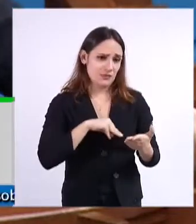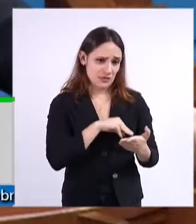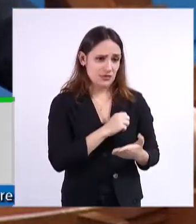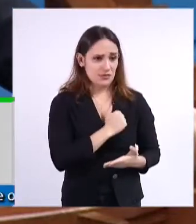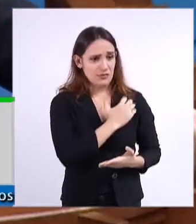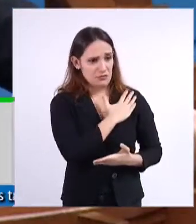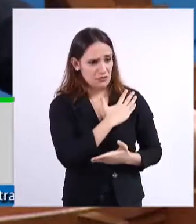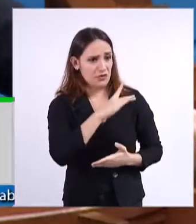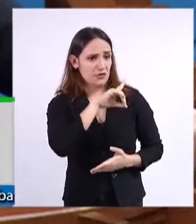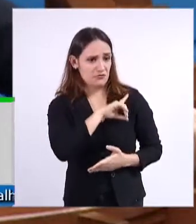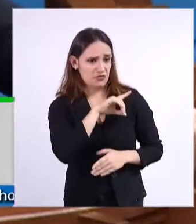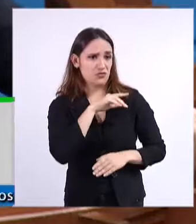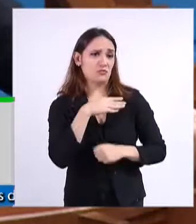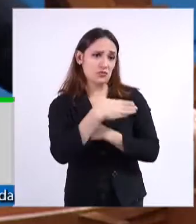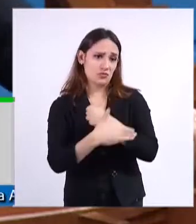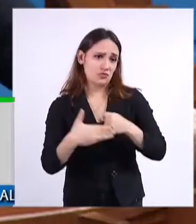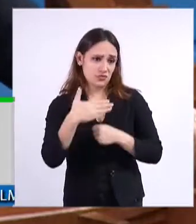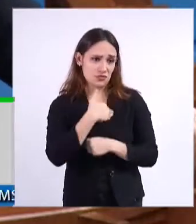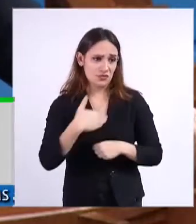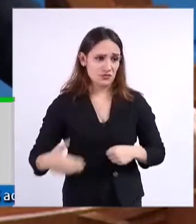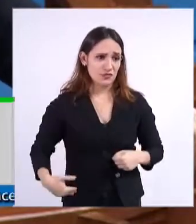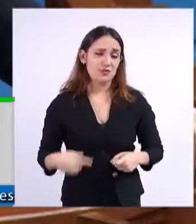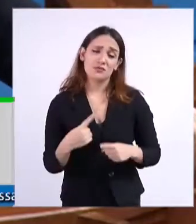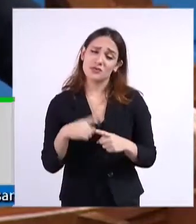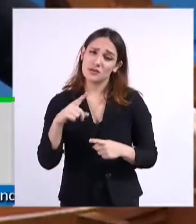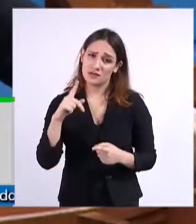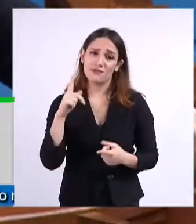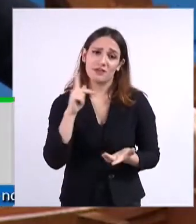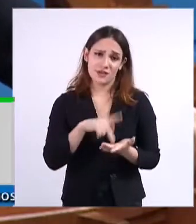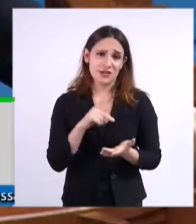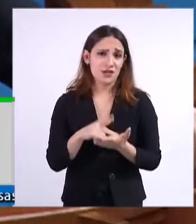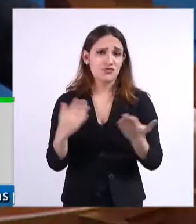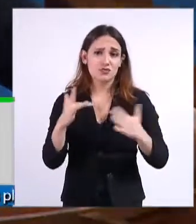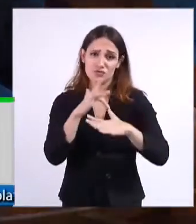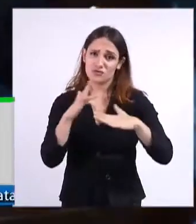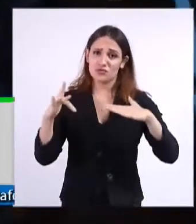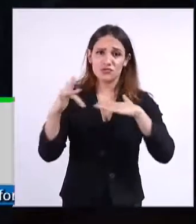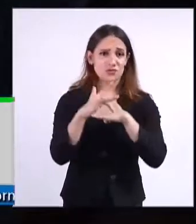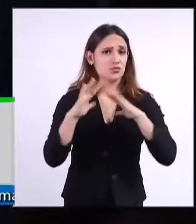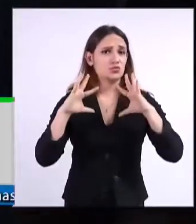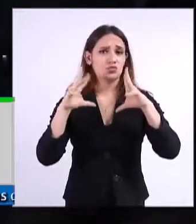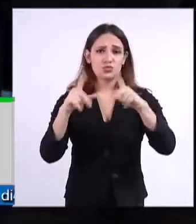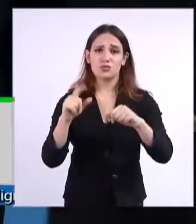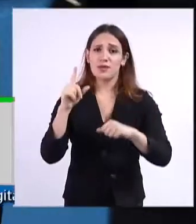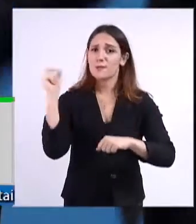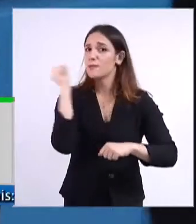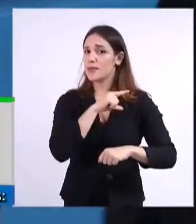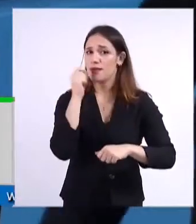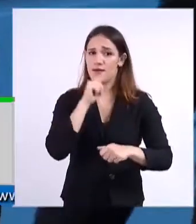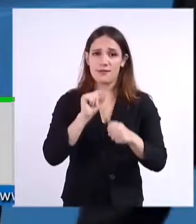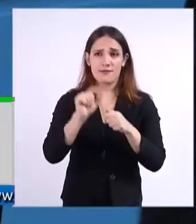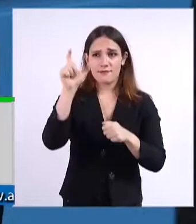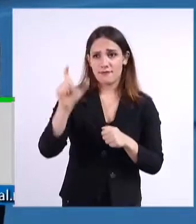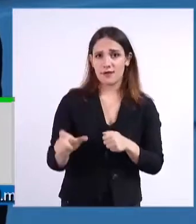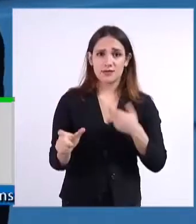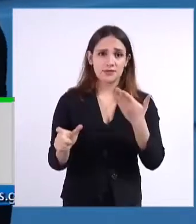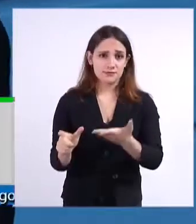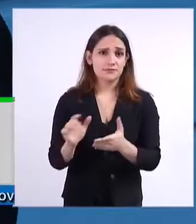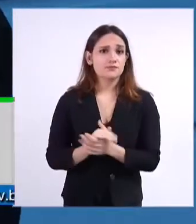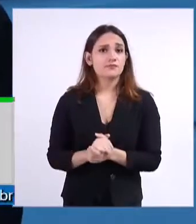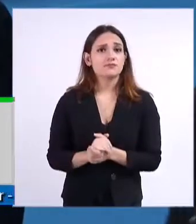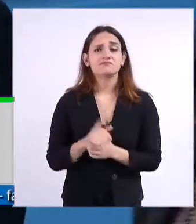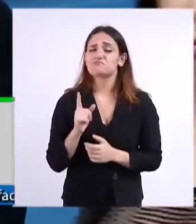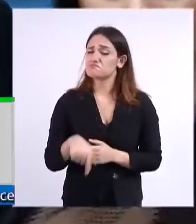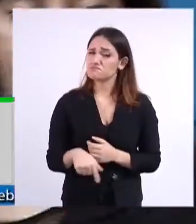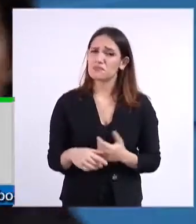Davi, defender esse governo que é motivo de chacota hoje nas redes sociais, em todos os lugares. E é impressionante